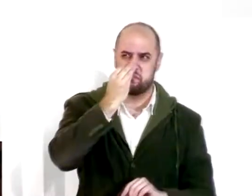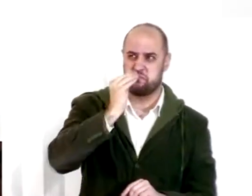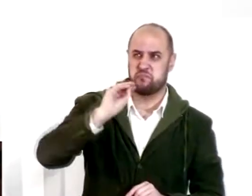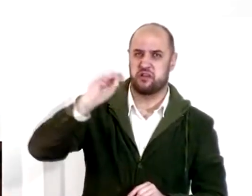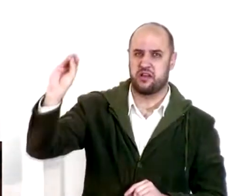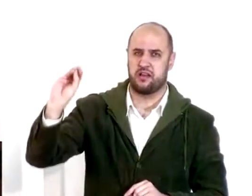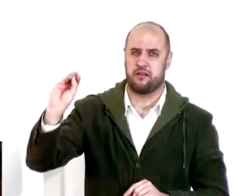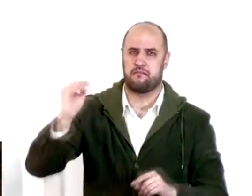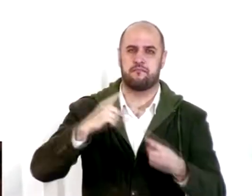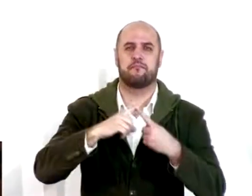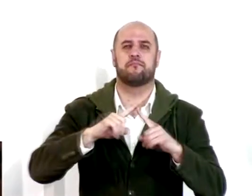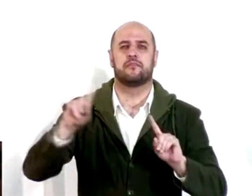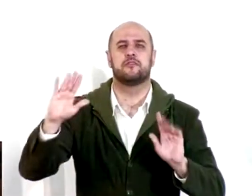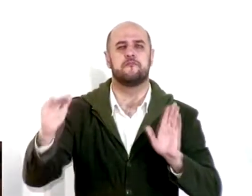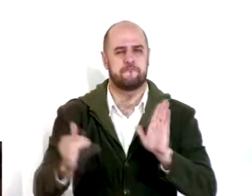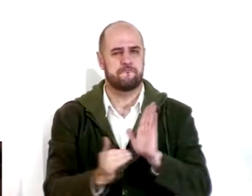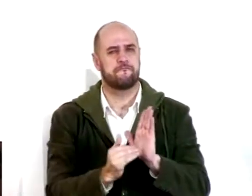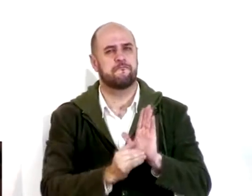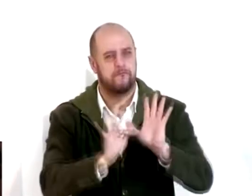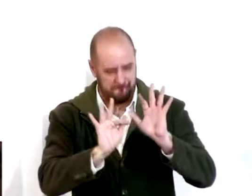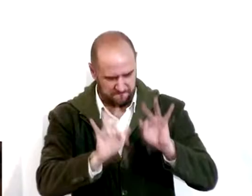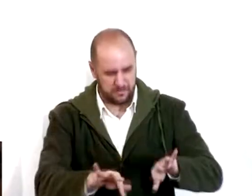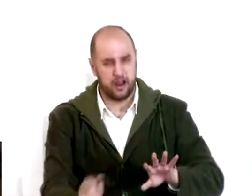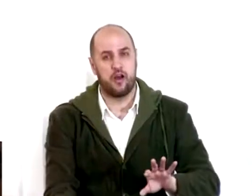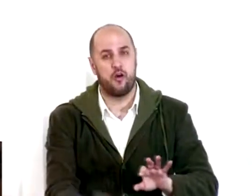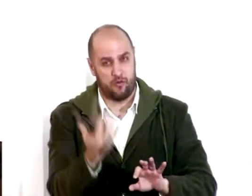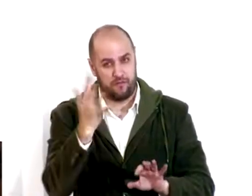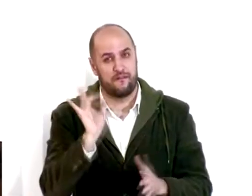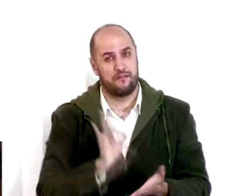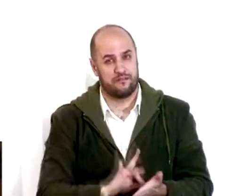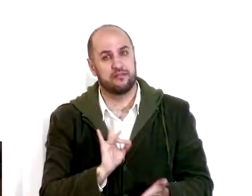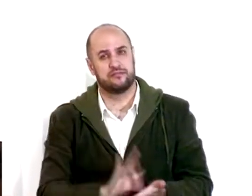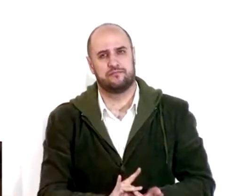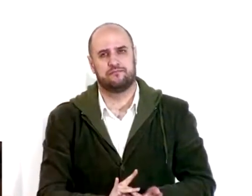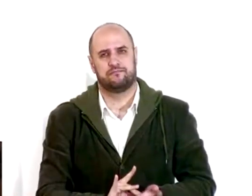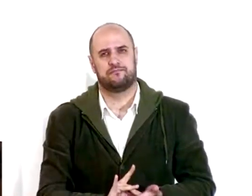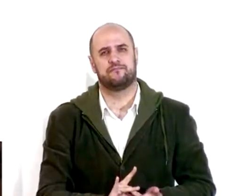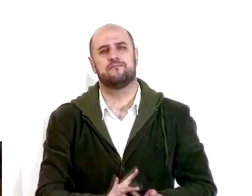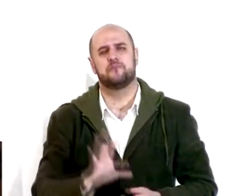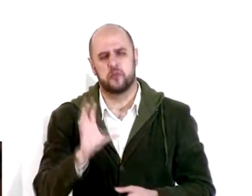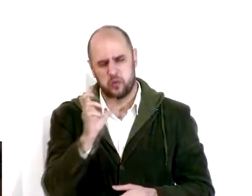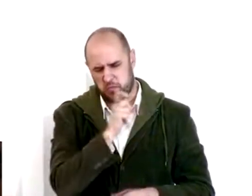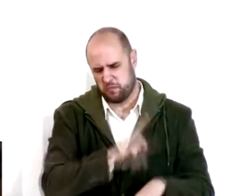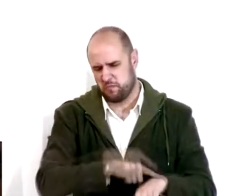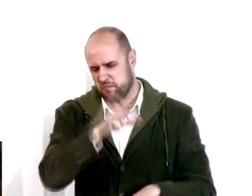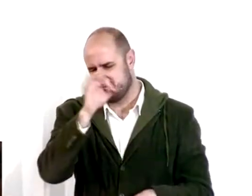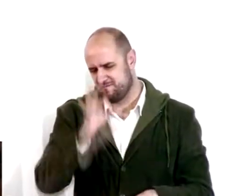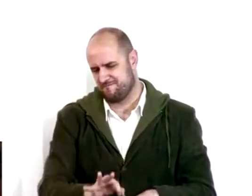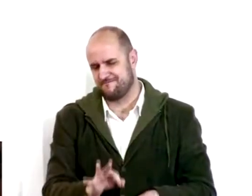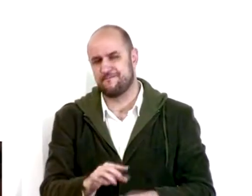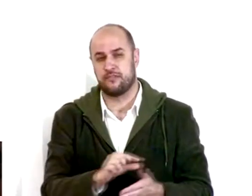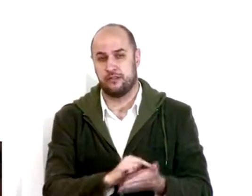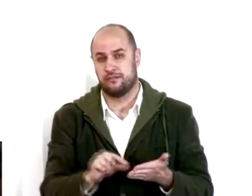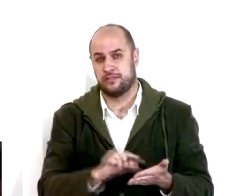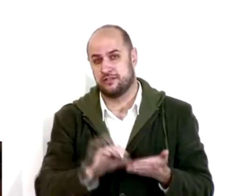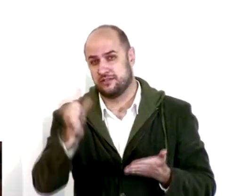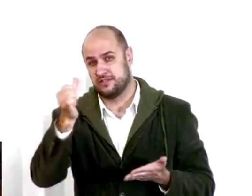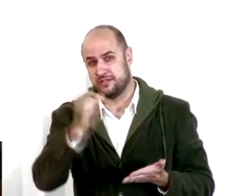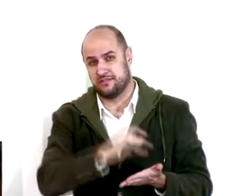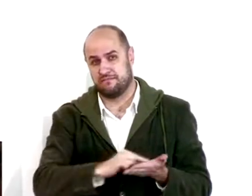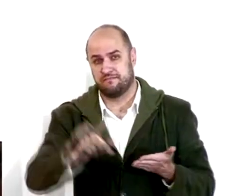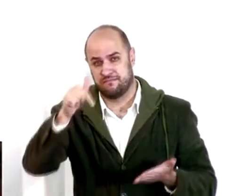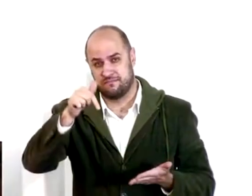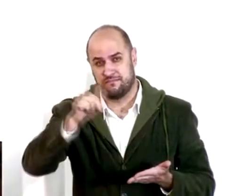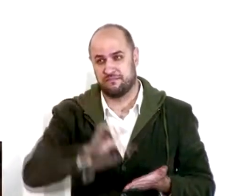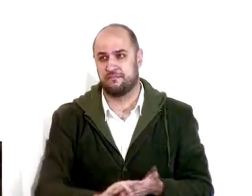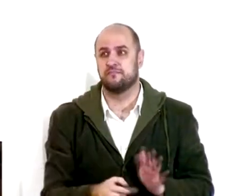do Supremo Juiz virá. Ela não tarda e nem falha. Os versos 6 e 7